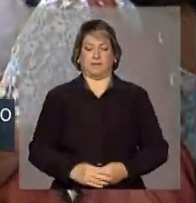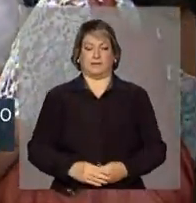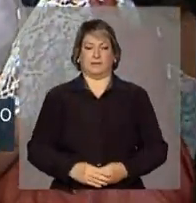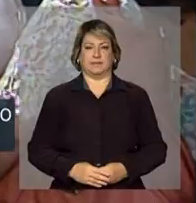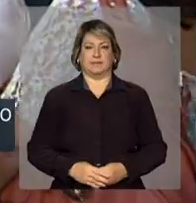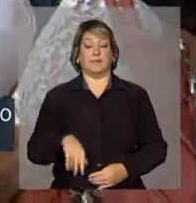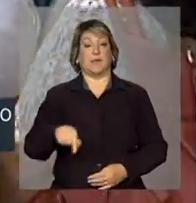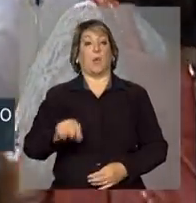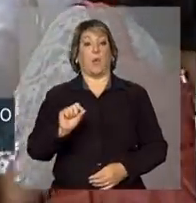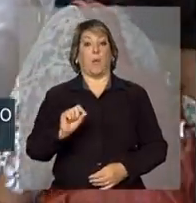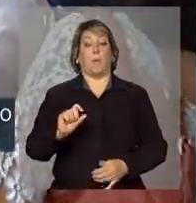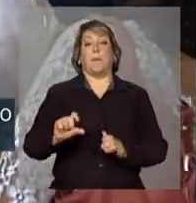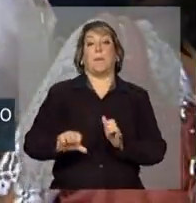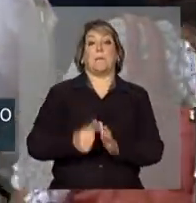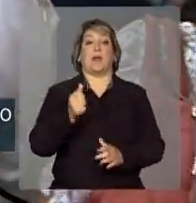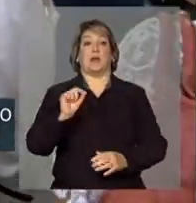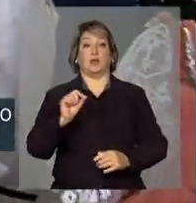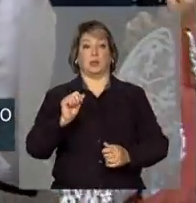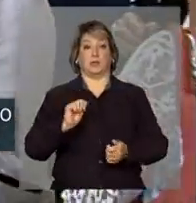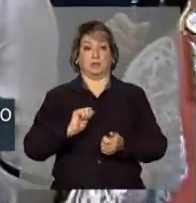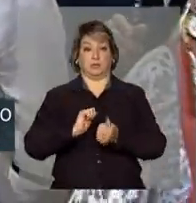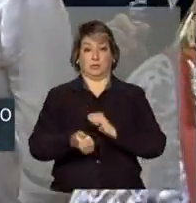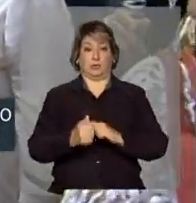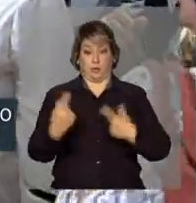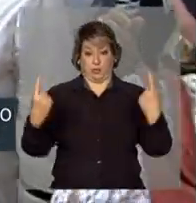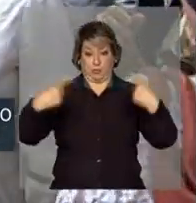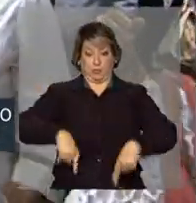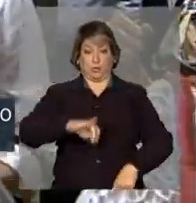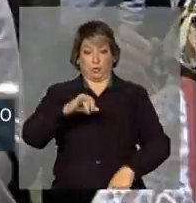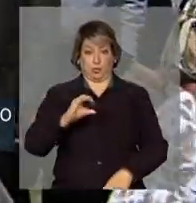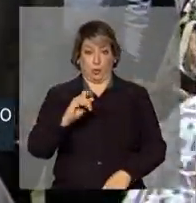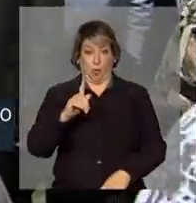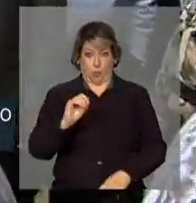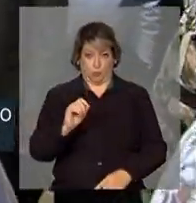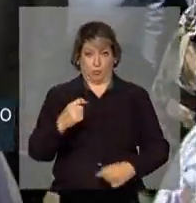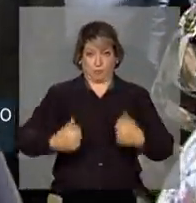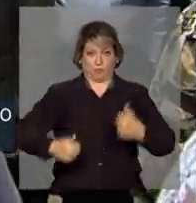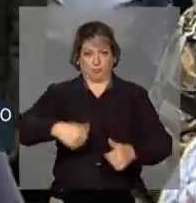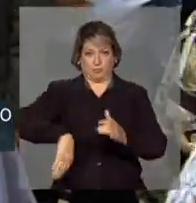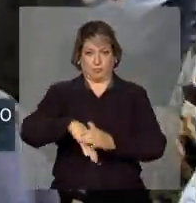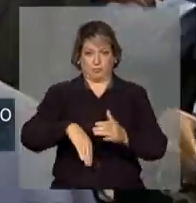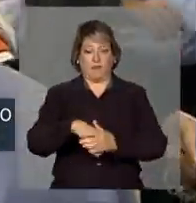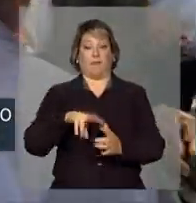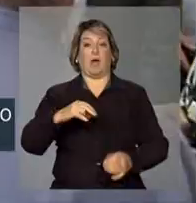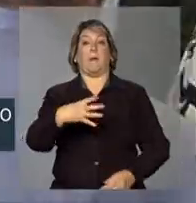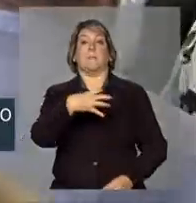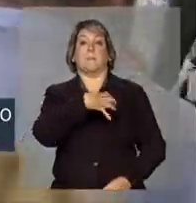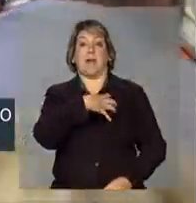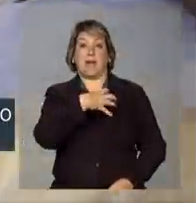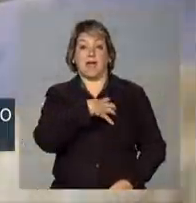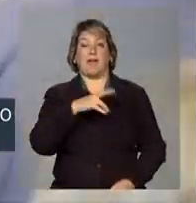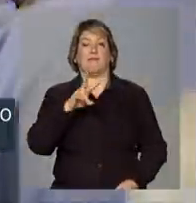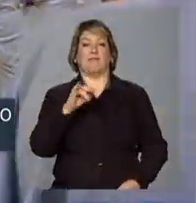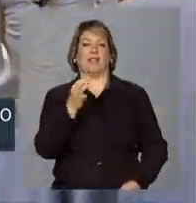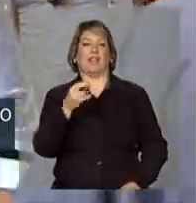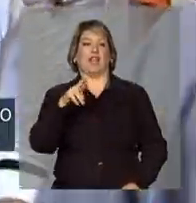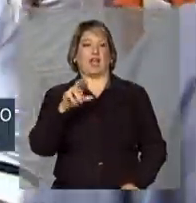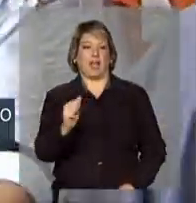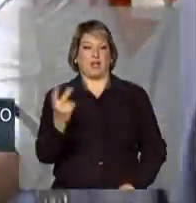E o primeiro jogo já vai ser no domingo, um jogo entre Bahia e Vitória.